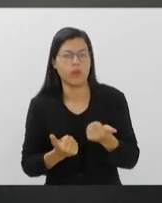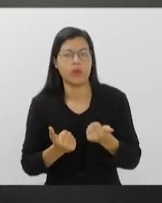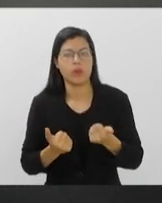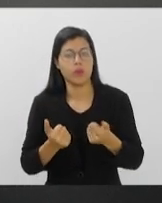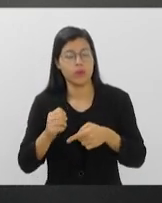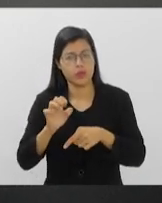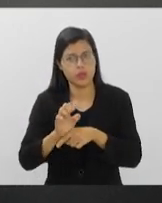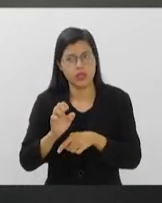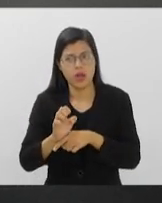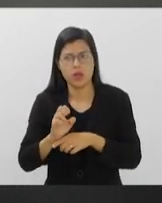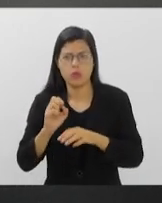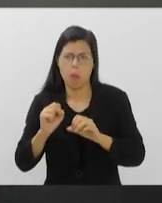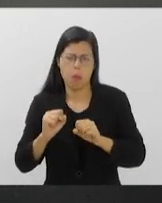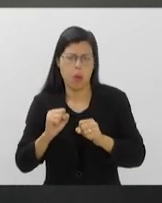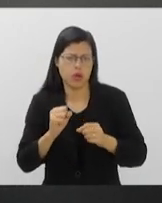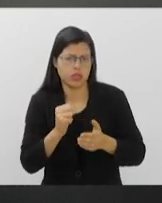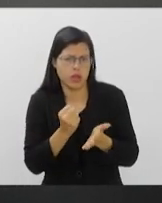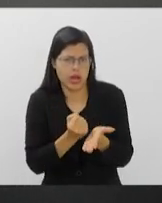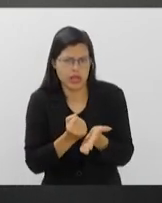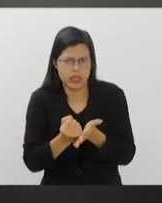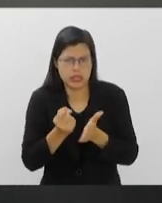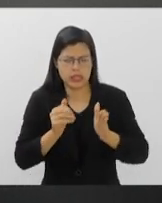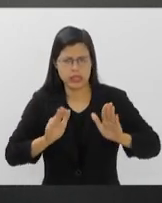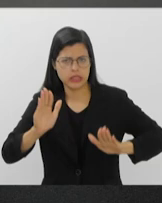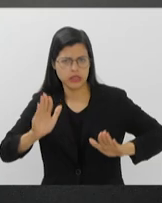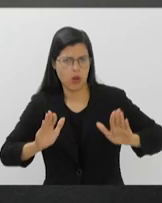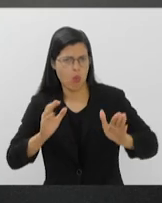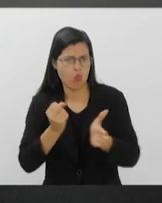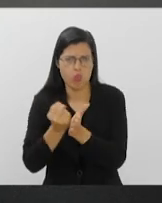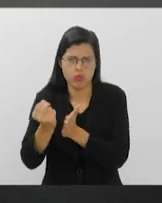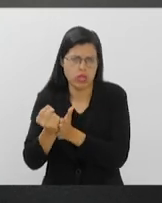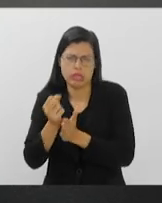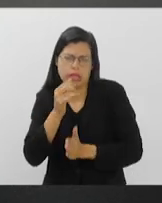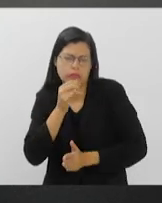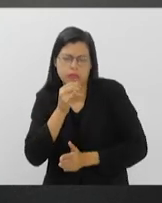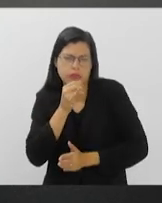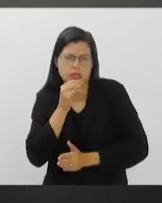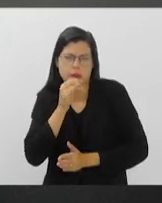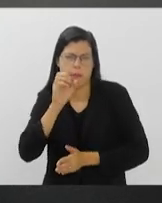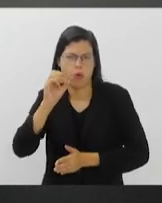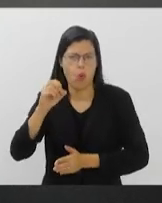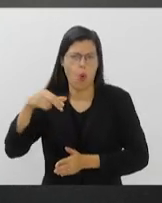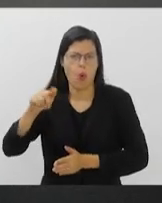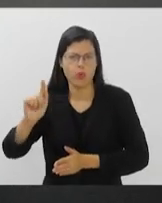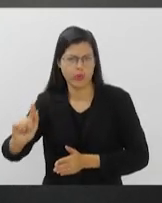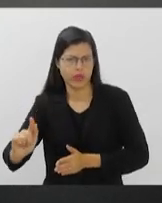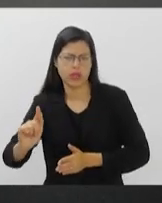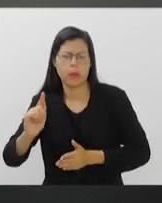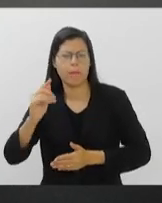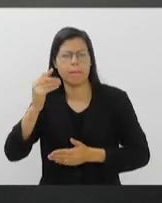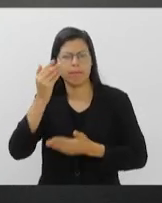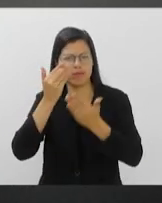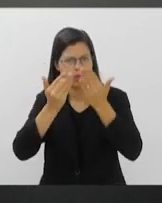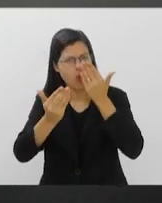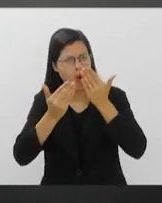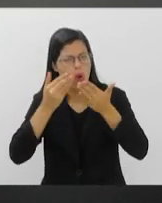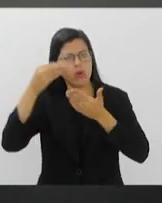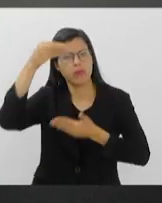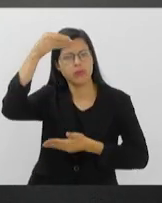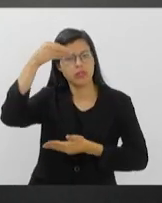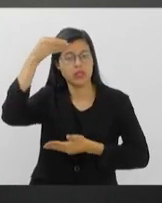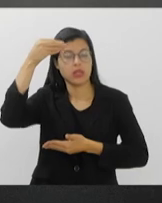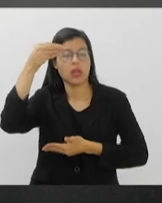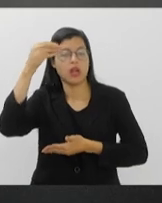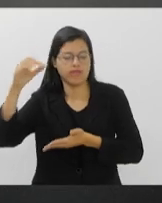iniciar uma licitação contratar digamos uma ONG com psicólogos com psiquiatras e colocar esses